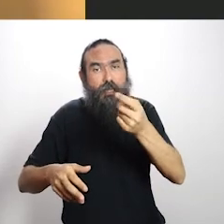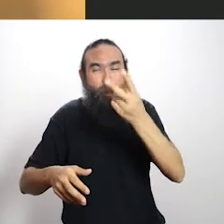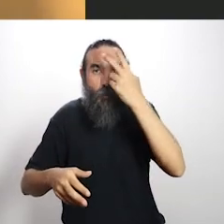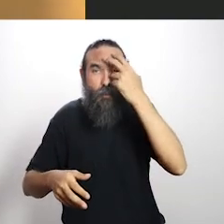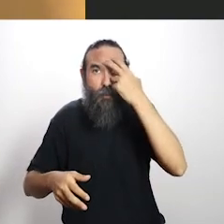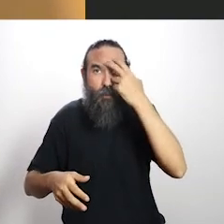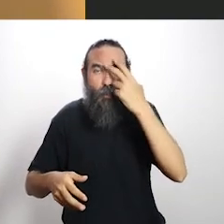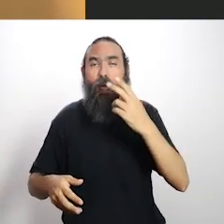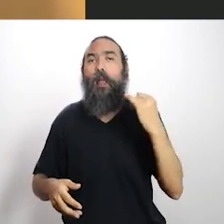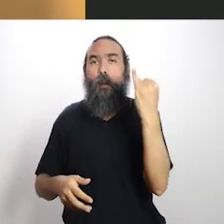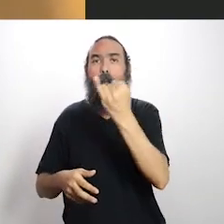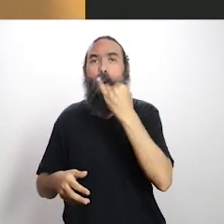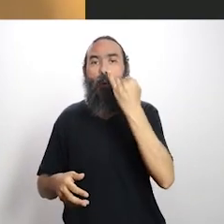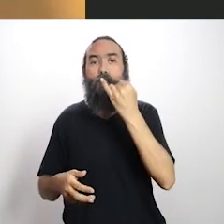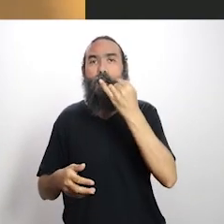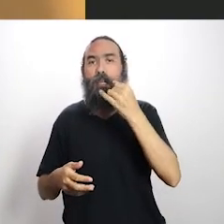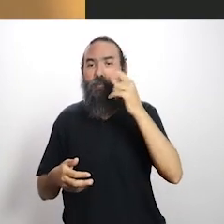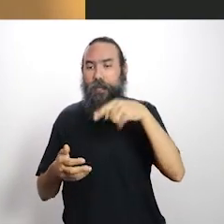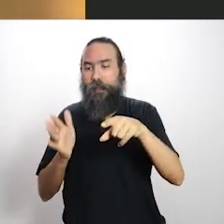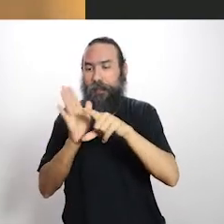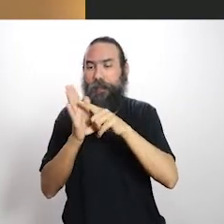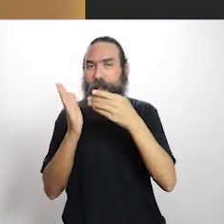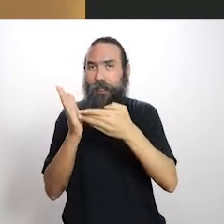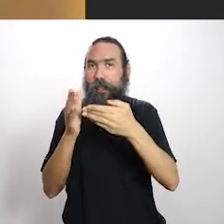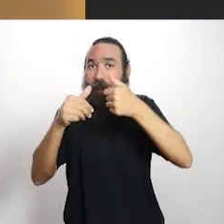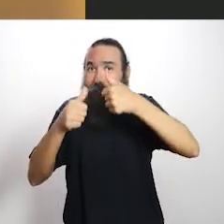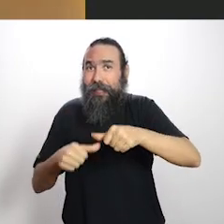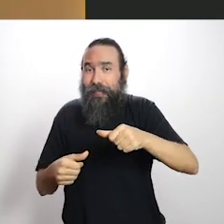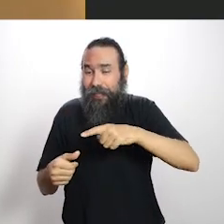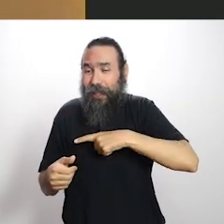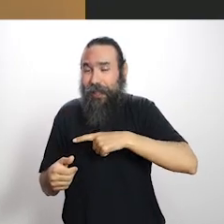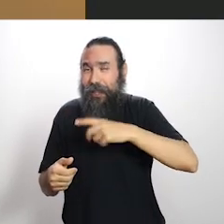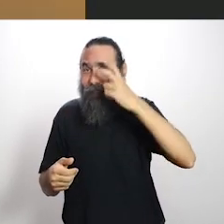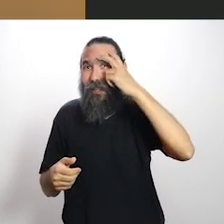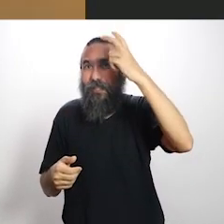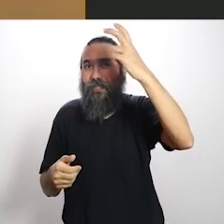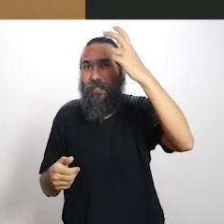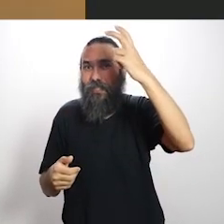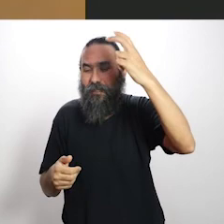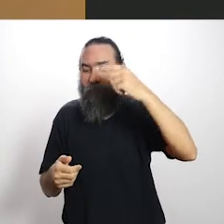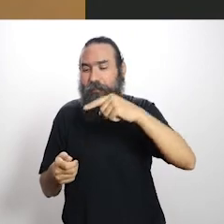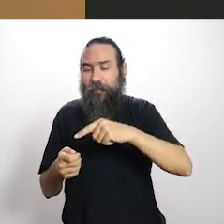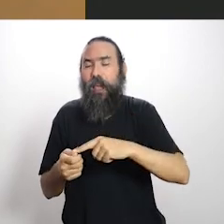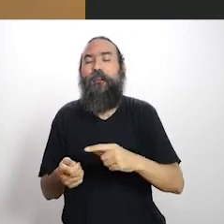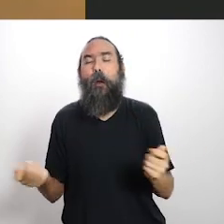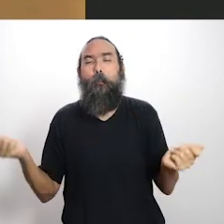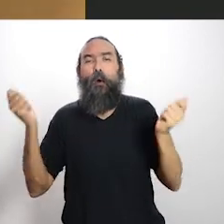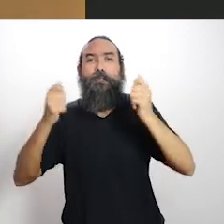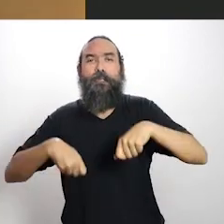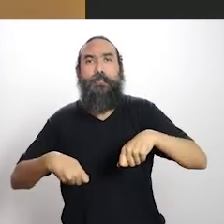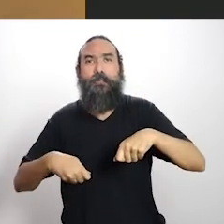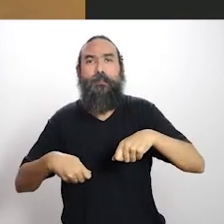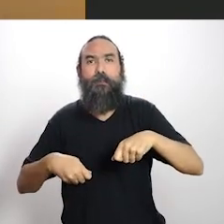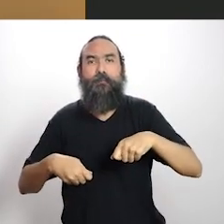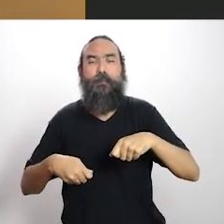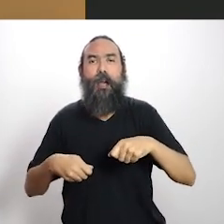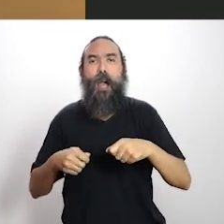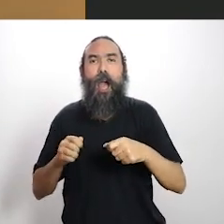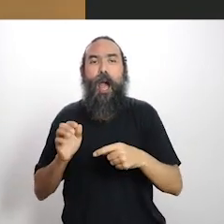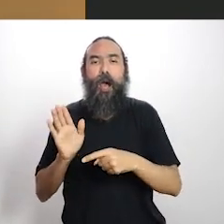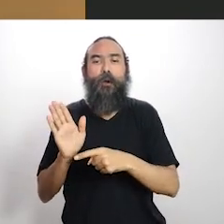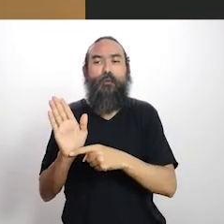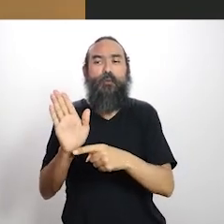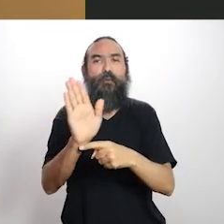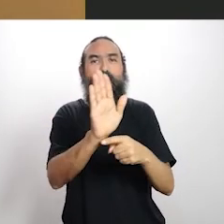da estrutura cultural no Brasil além do ânimo que 3 bilhões não é pouco dinheiro 3 bilhões só para dar uma